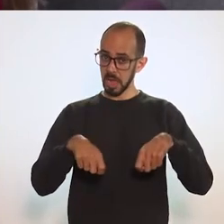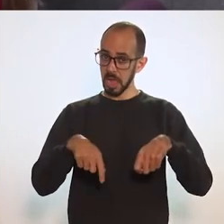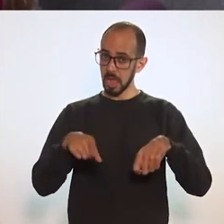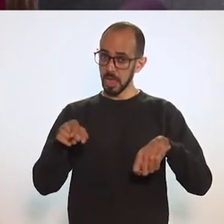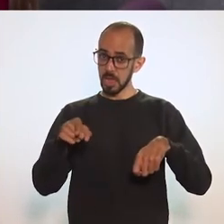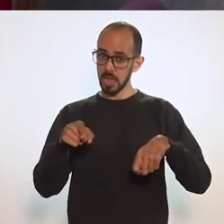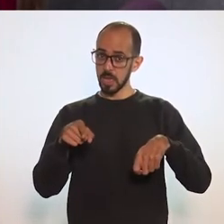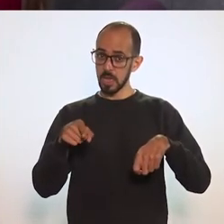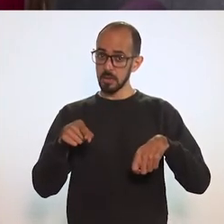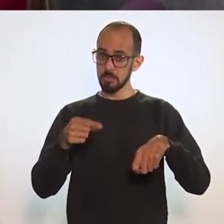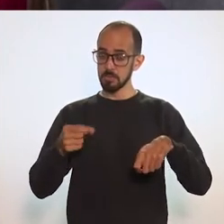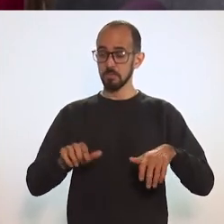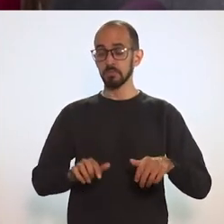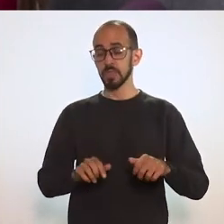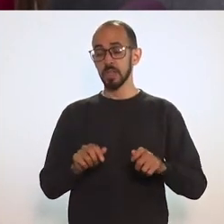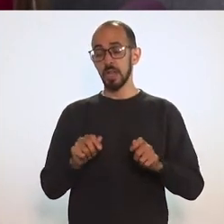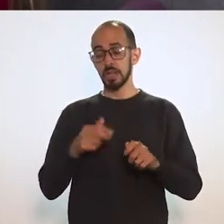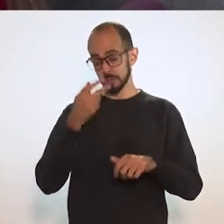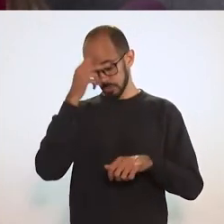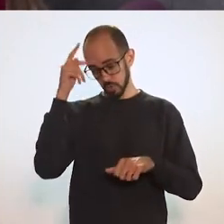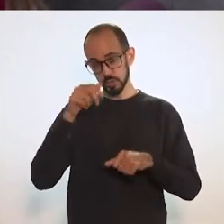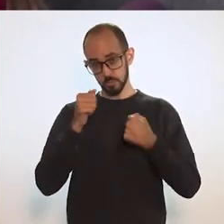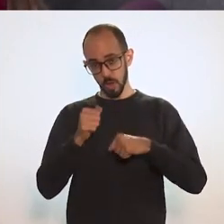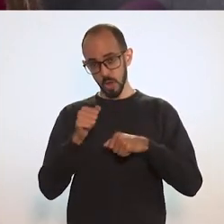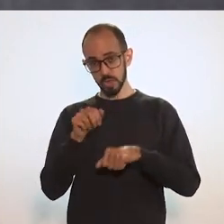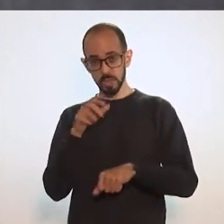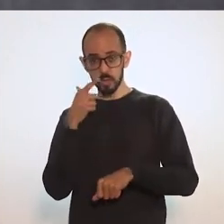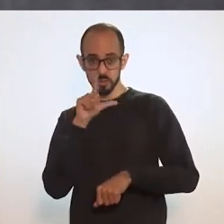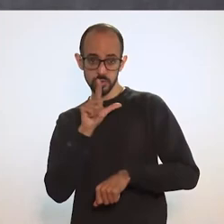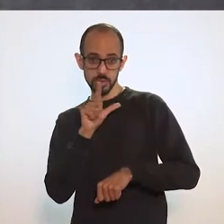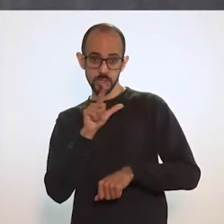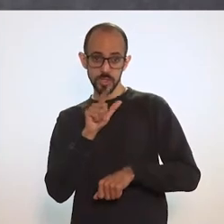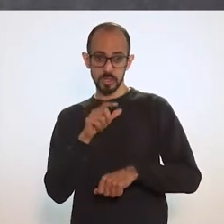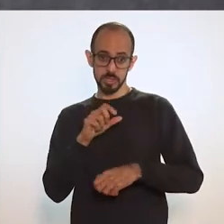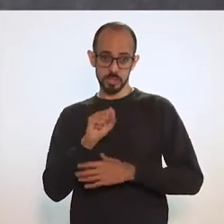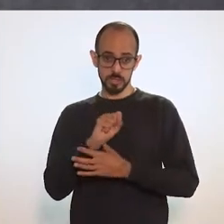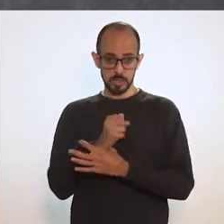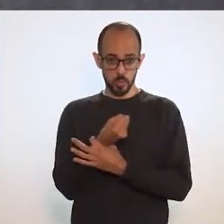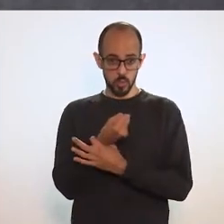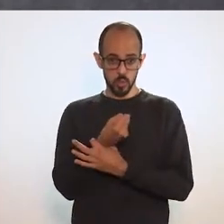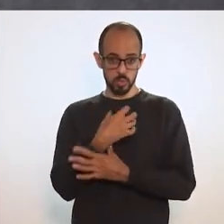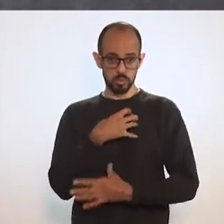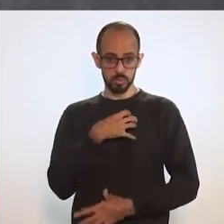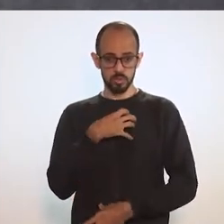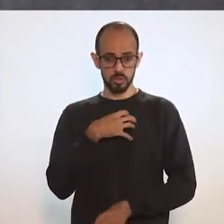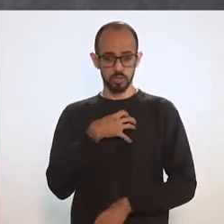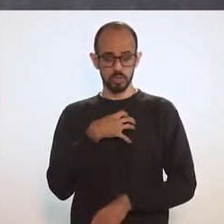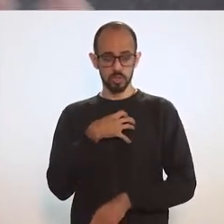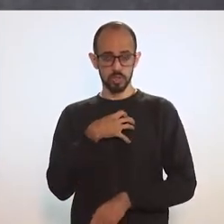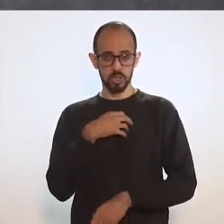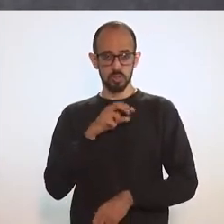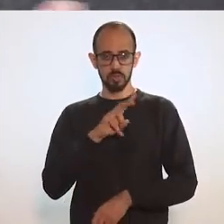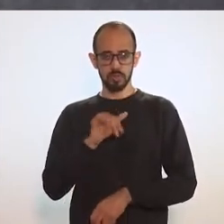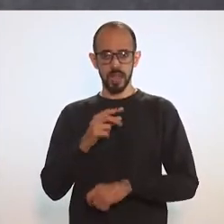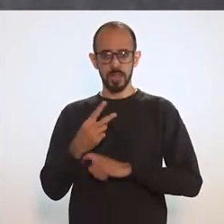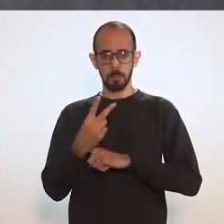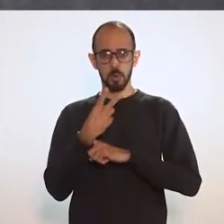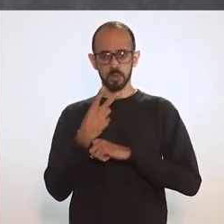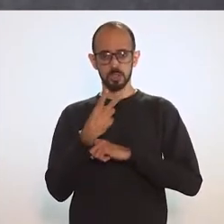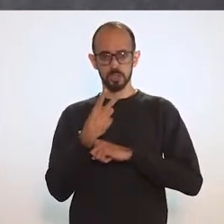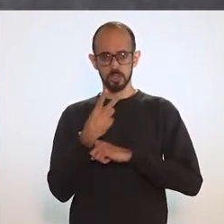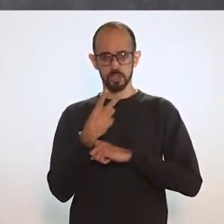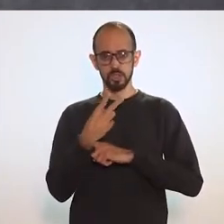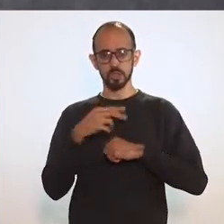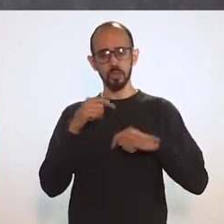essa variante. Então, as pessoas podem ter essa segurança, assim, né, de que esse caso, que poderia ser